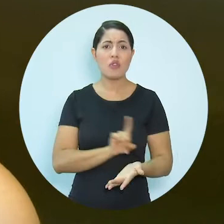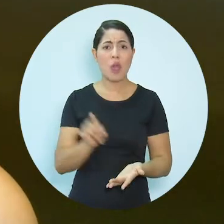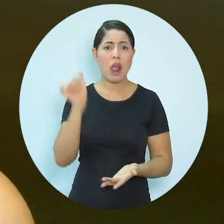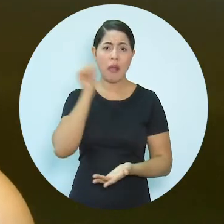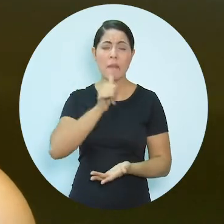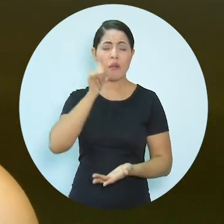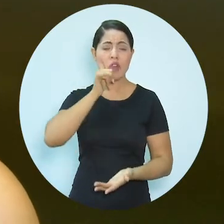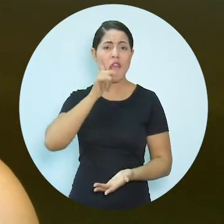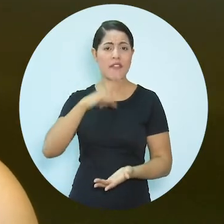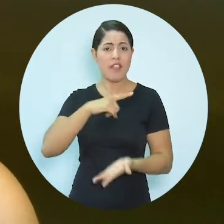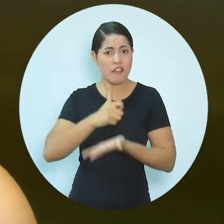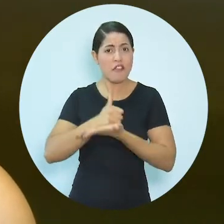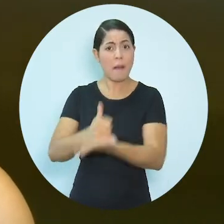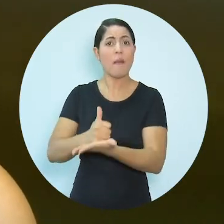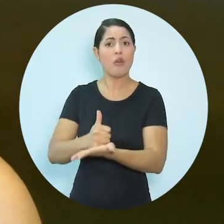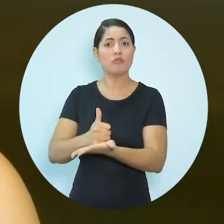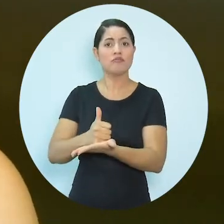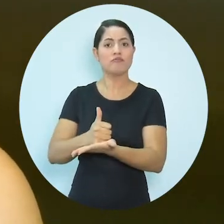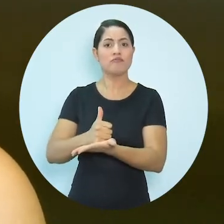ela encontrou